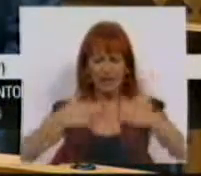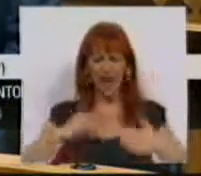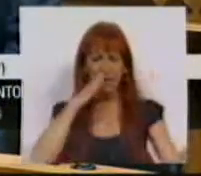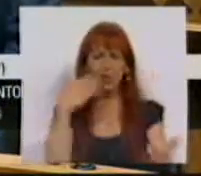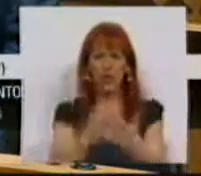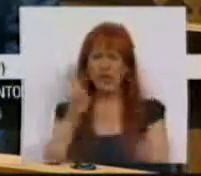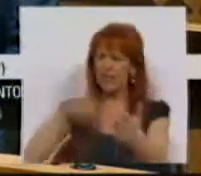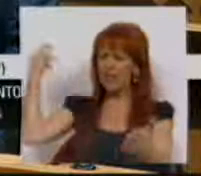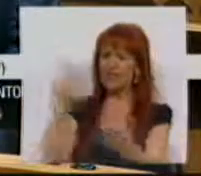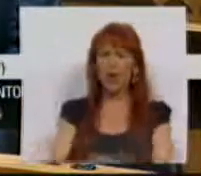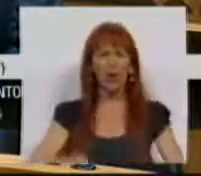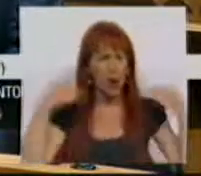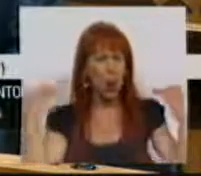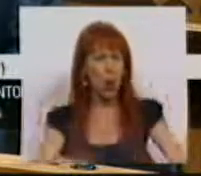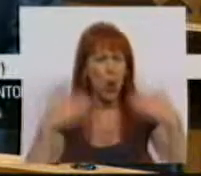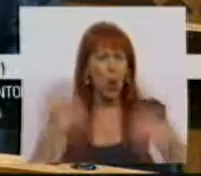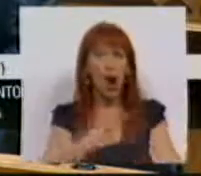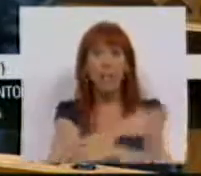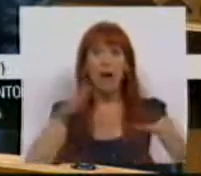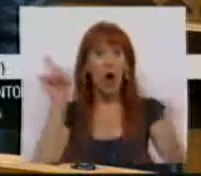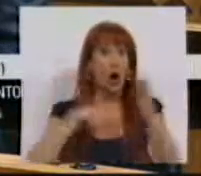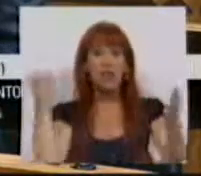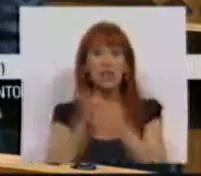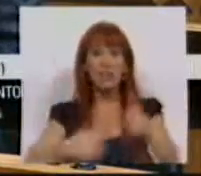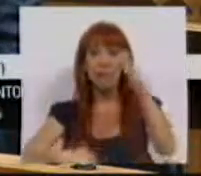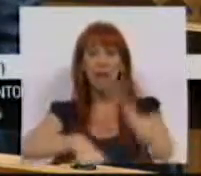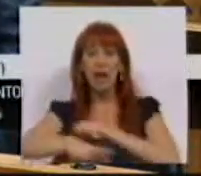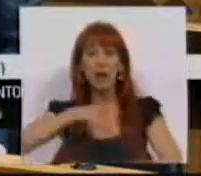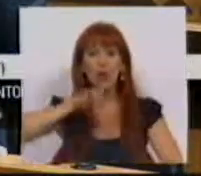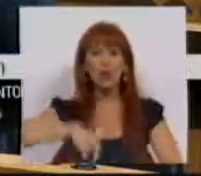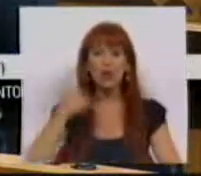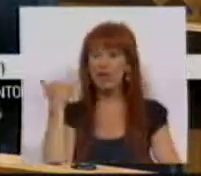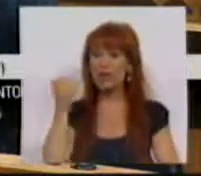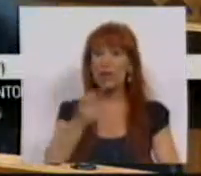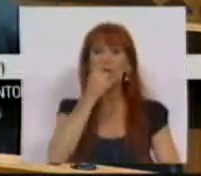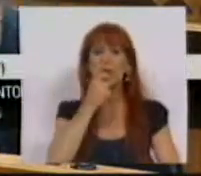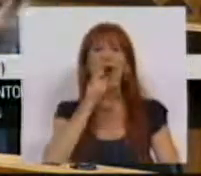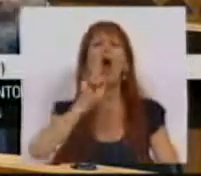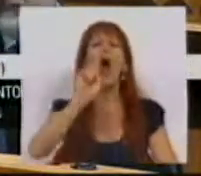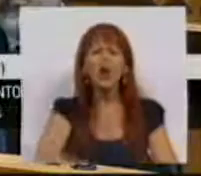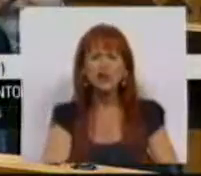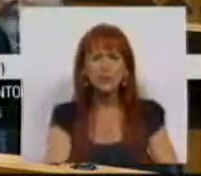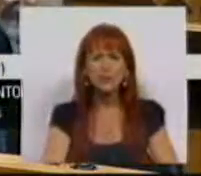perante esta derrota clamorosa e a maior de sempre da direita portuguesa em 25 de maio?